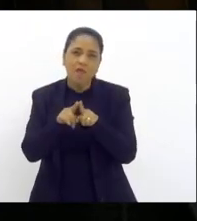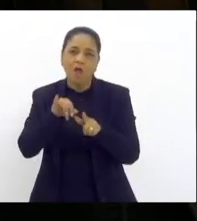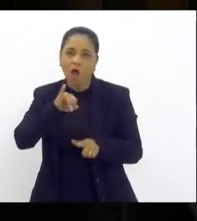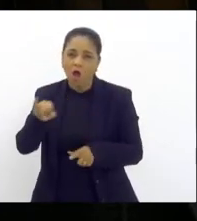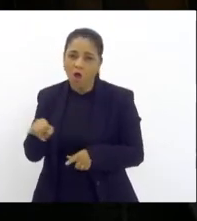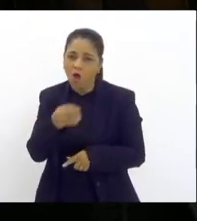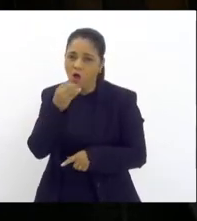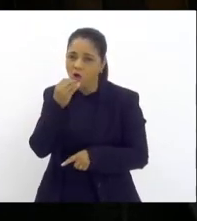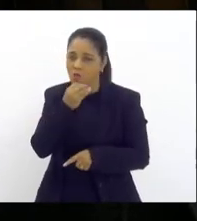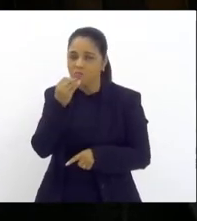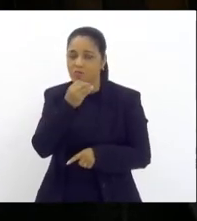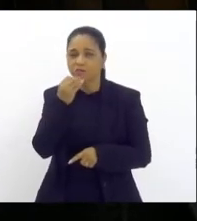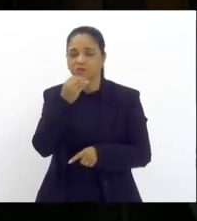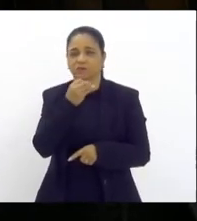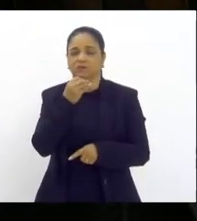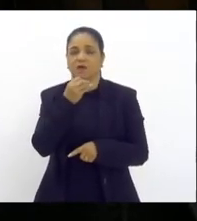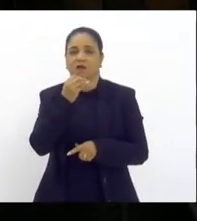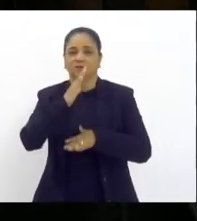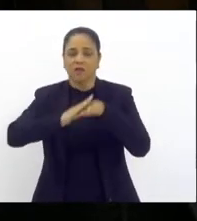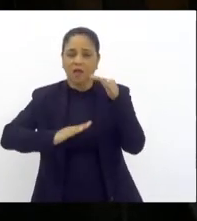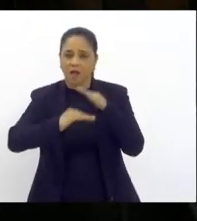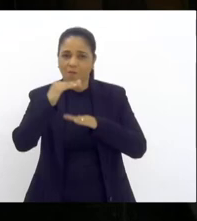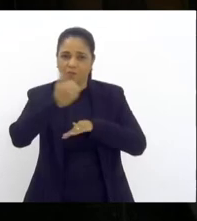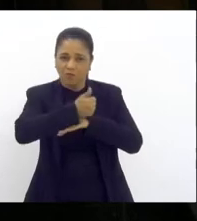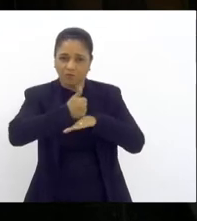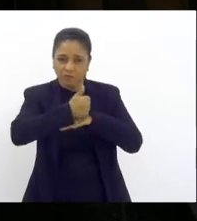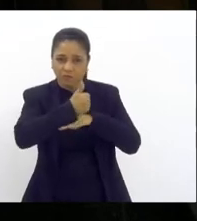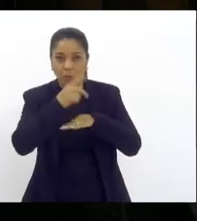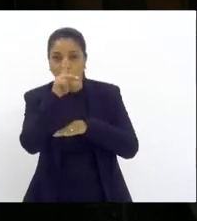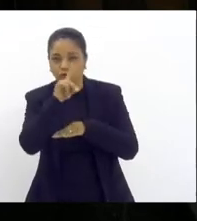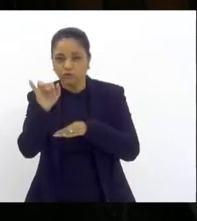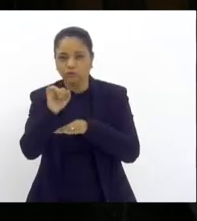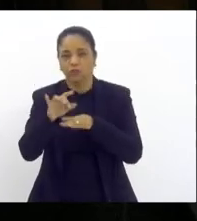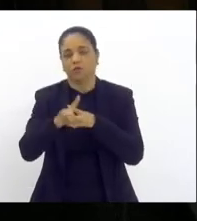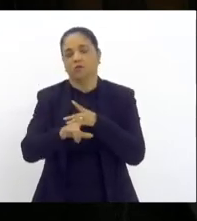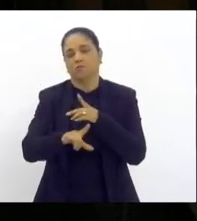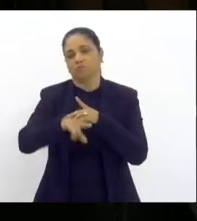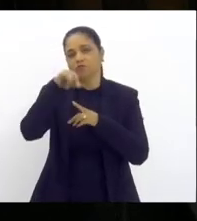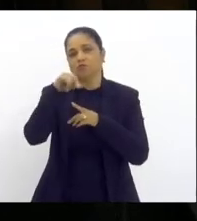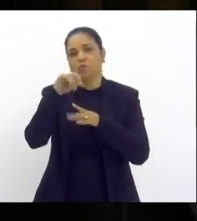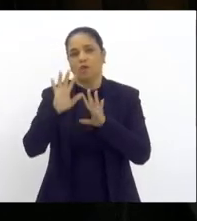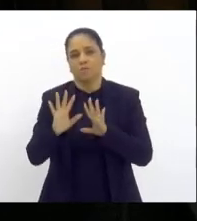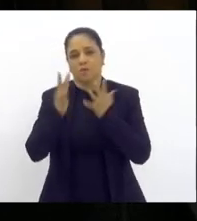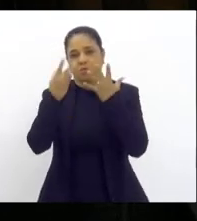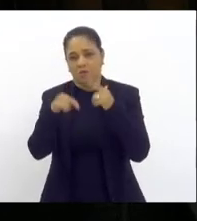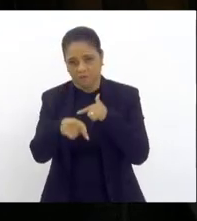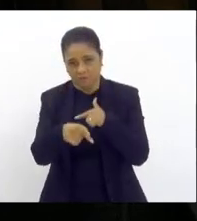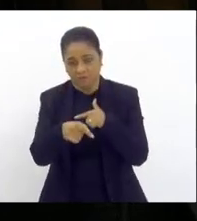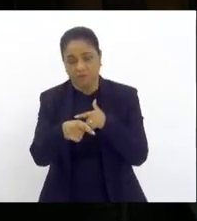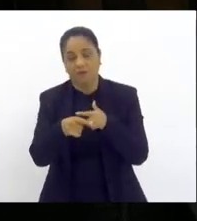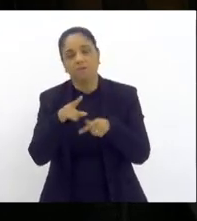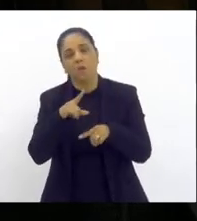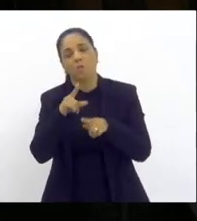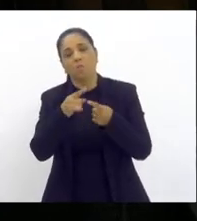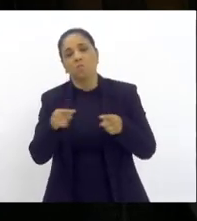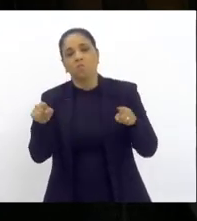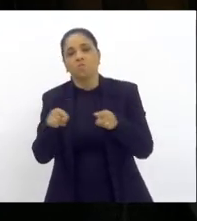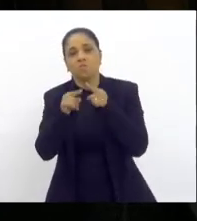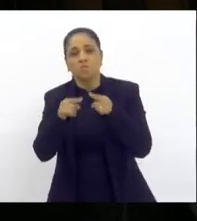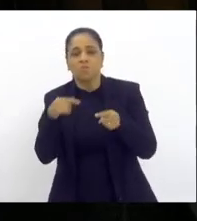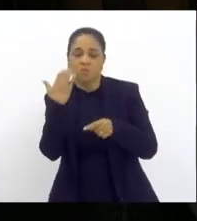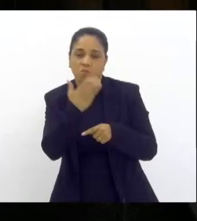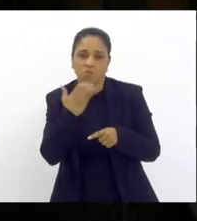dar voz a esta profissão, a esta situação, que é a questão do musicoterapeuta. Portanto, fiz